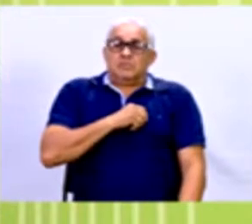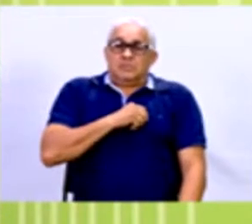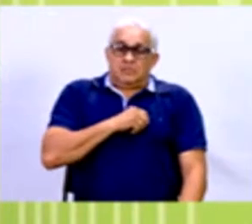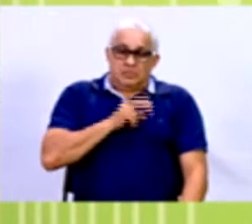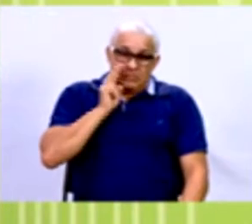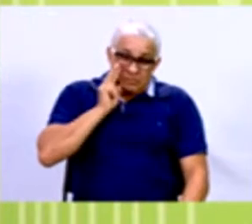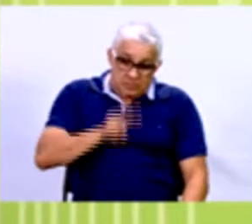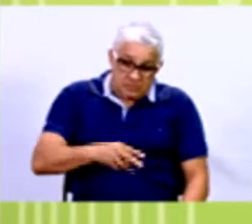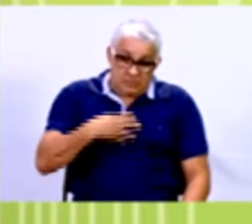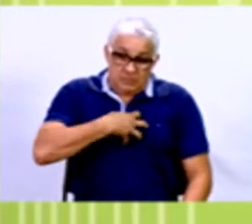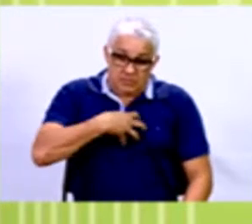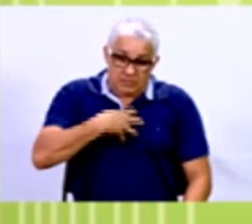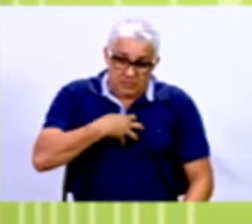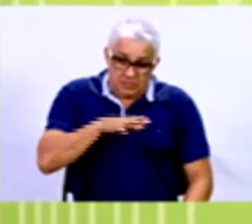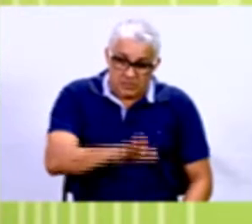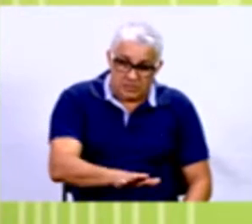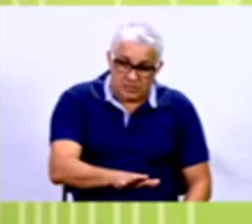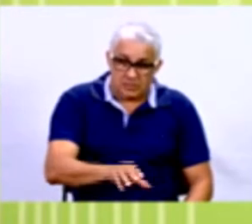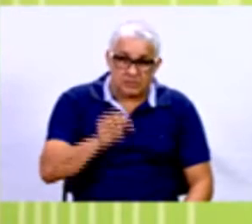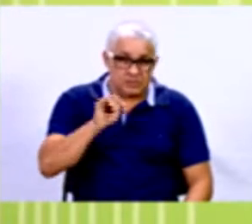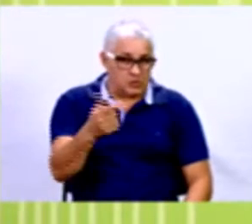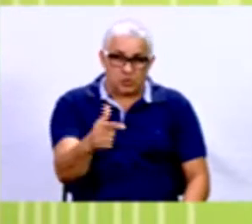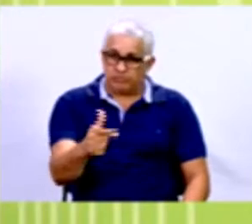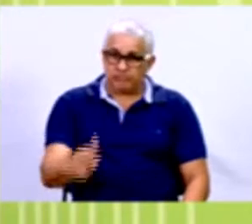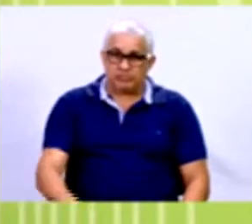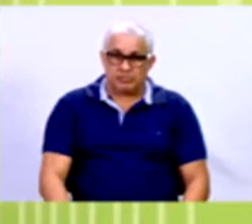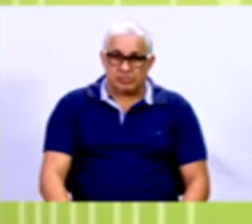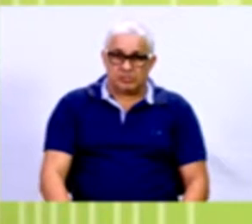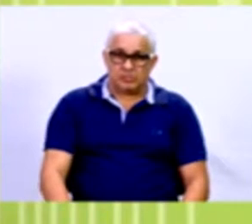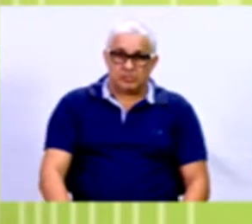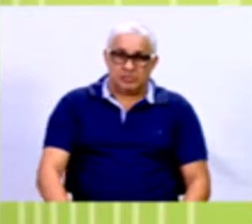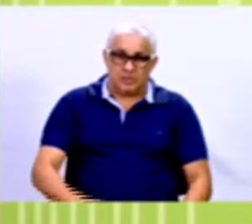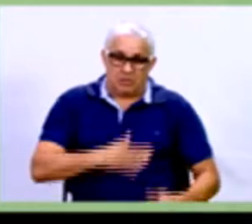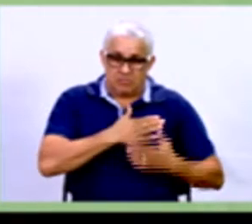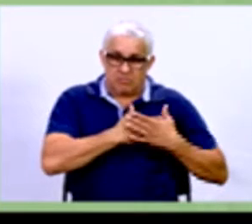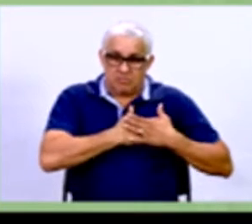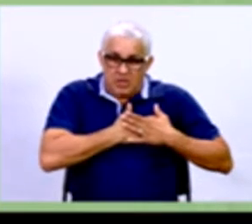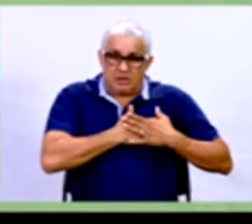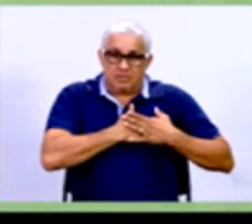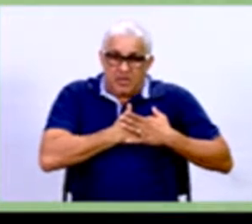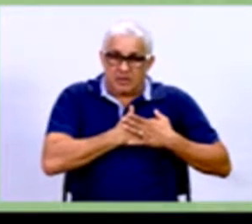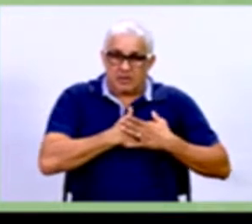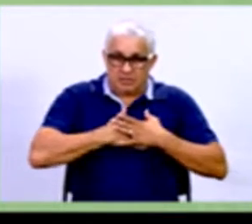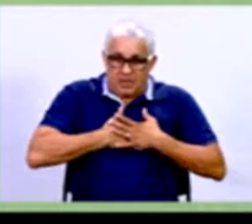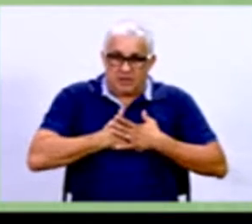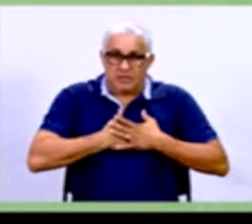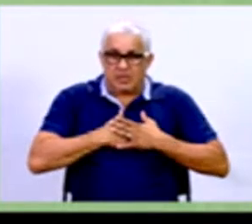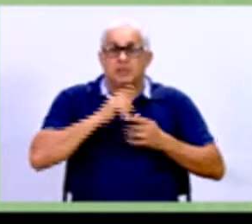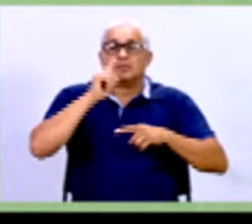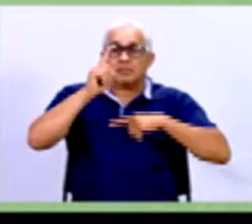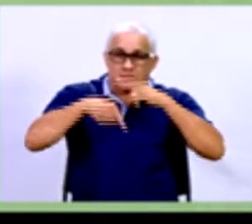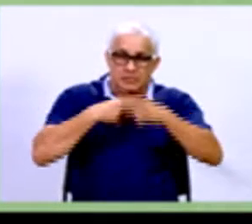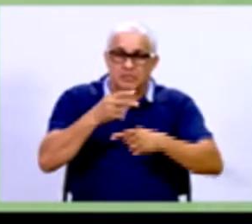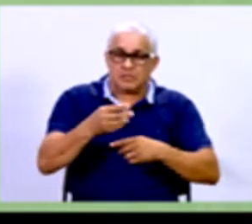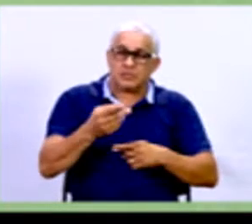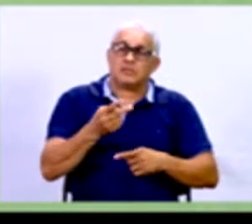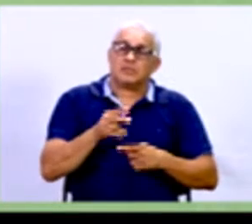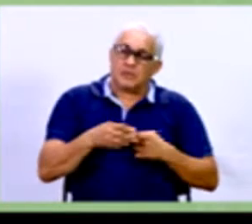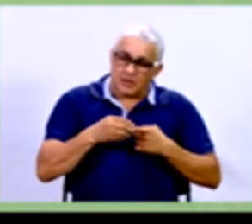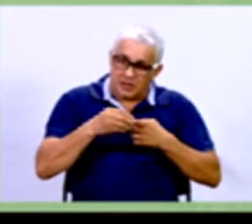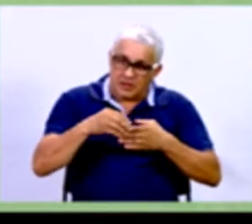a respiração, senão você vai proceder a uma massagem cardíaca. E depois levar a vítima ao médico,